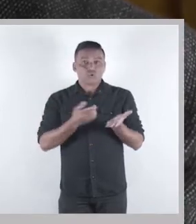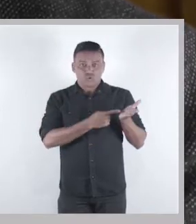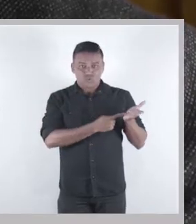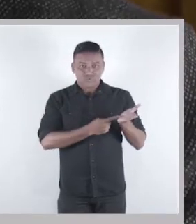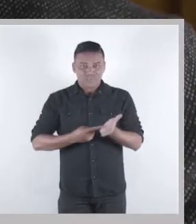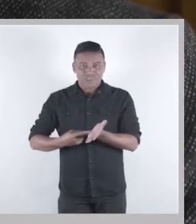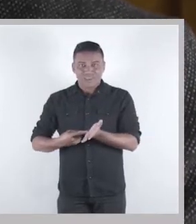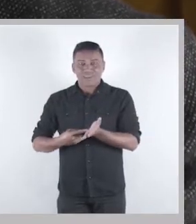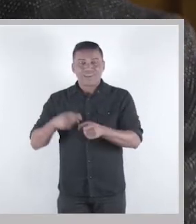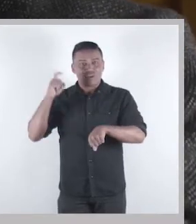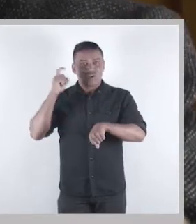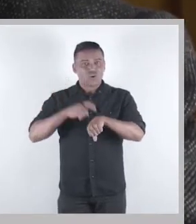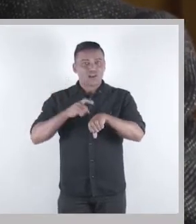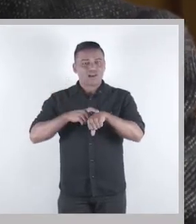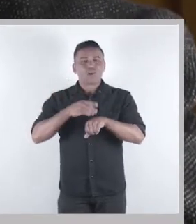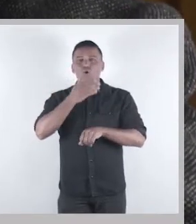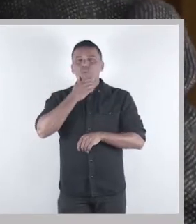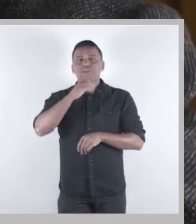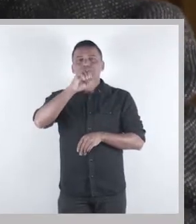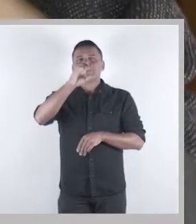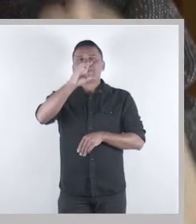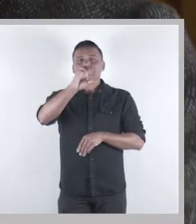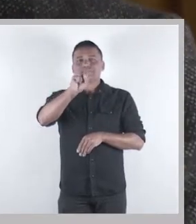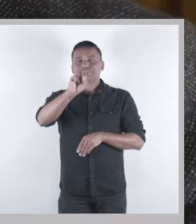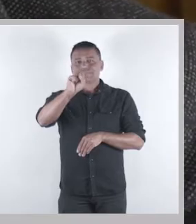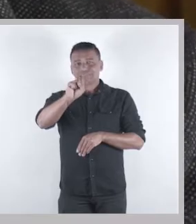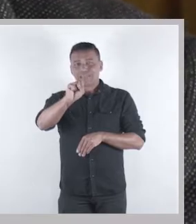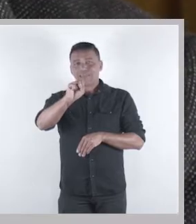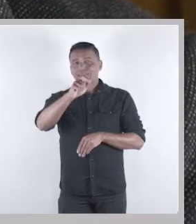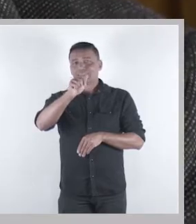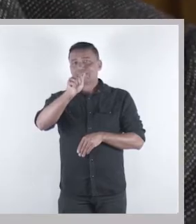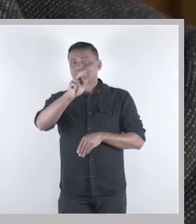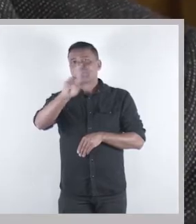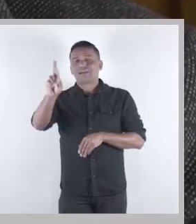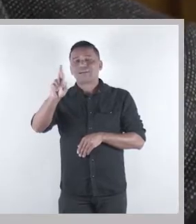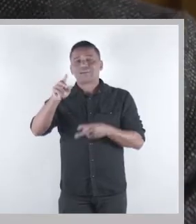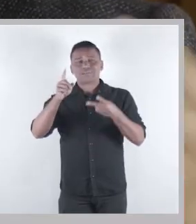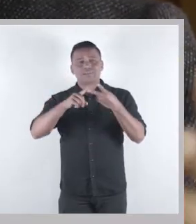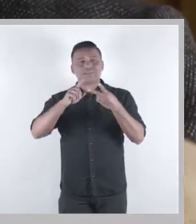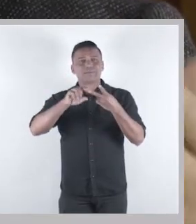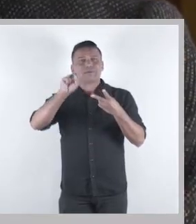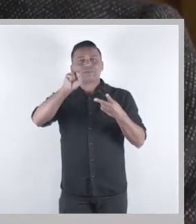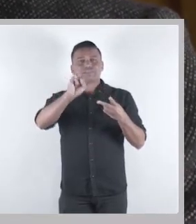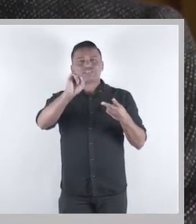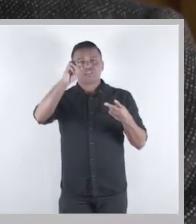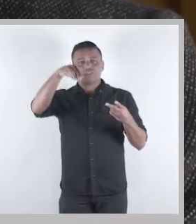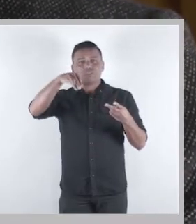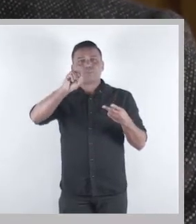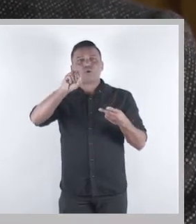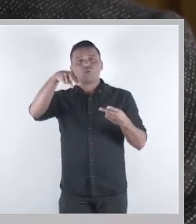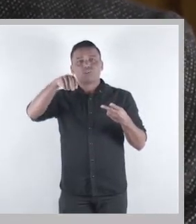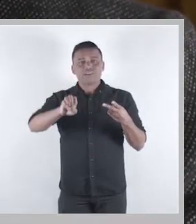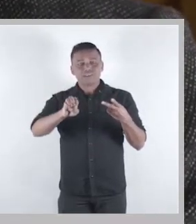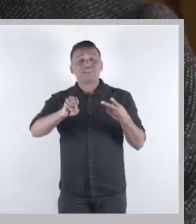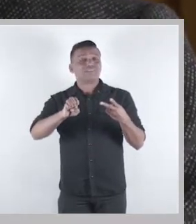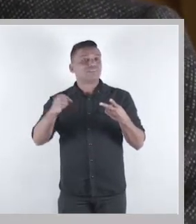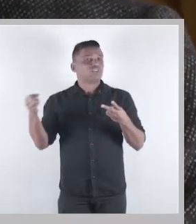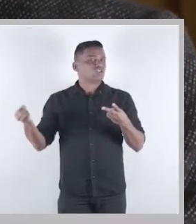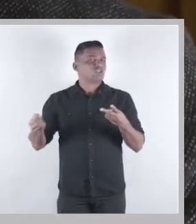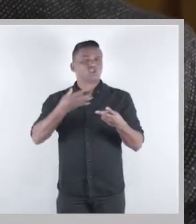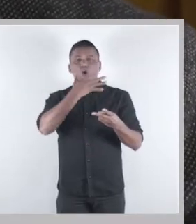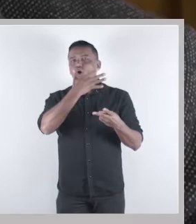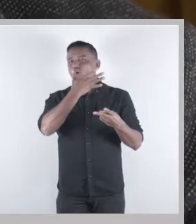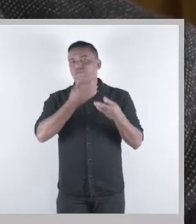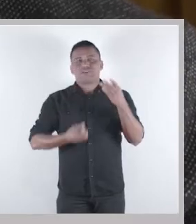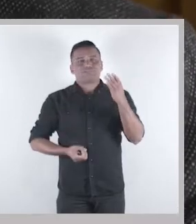muito de Simone Teodoro né são coisas dessa nova geração assim mas outros já foram publicados e a